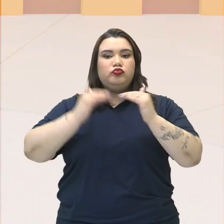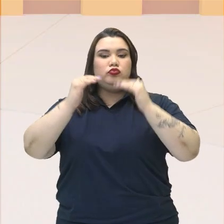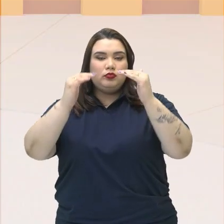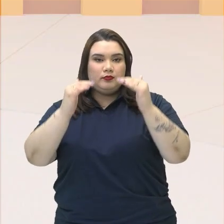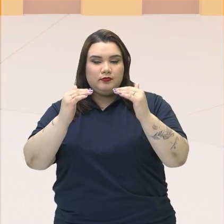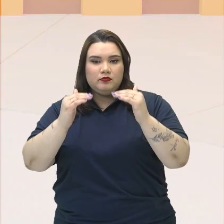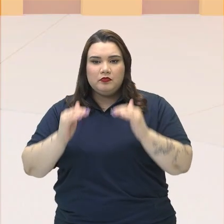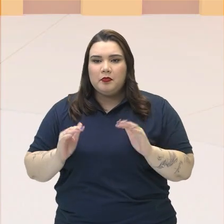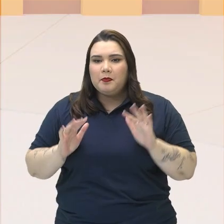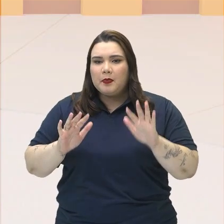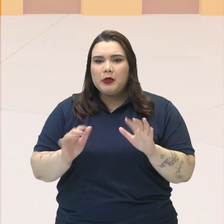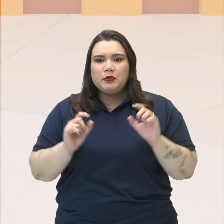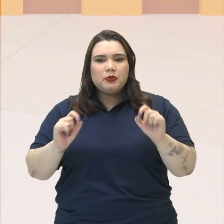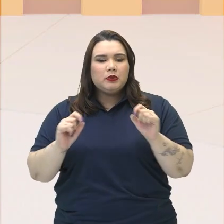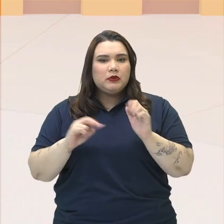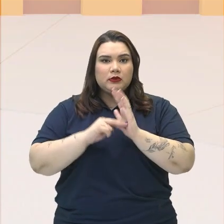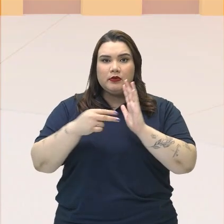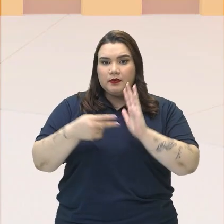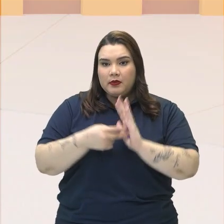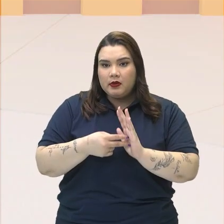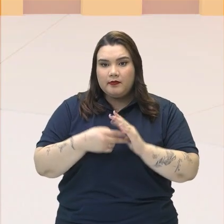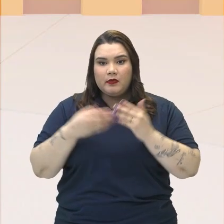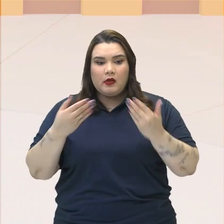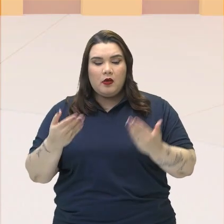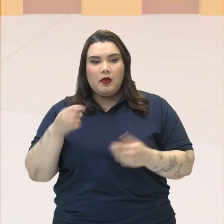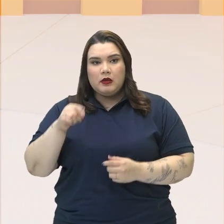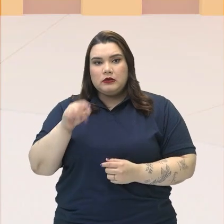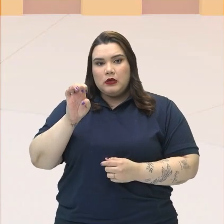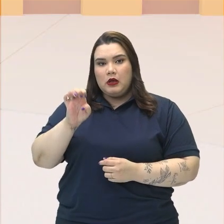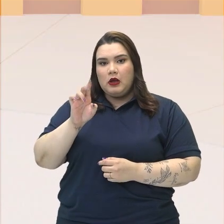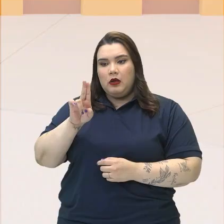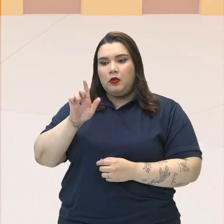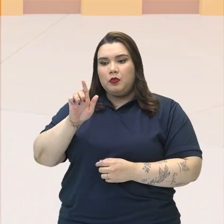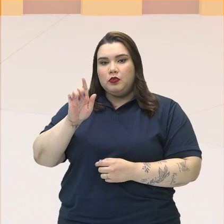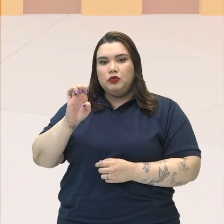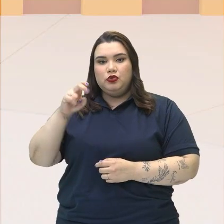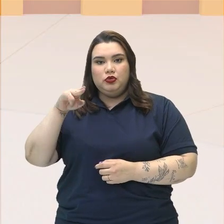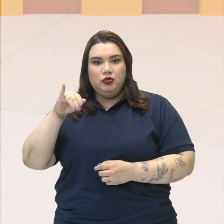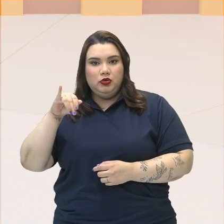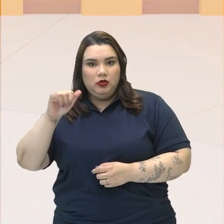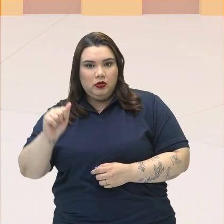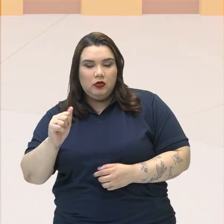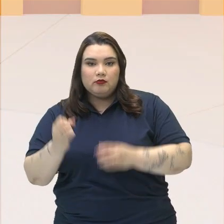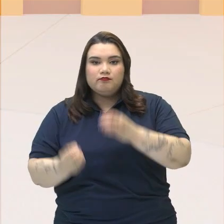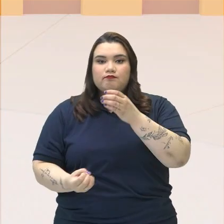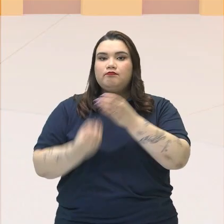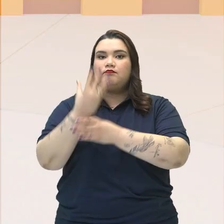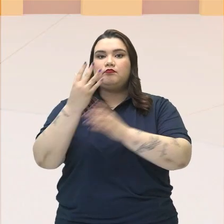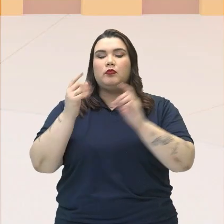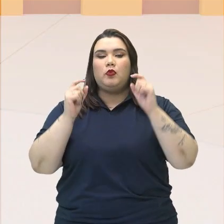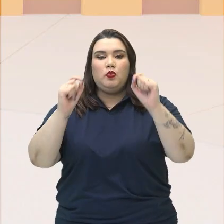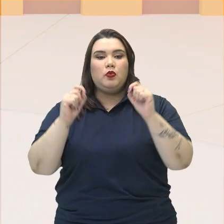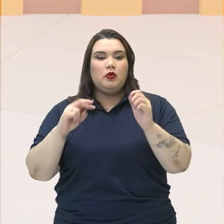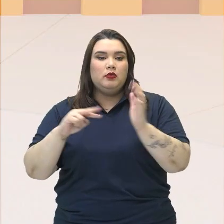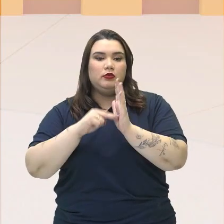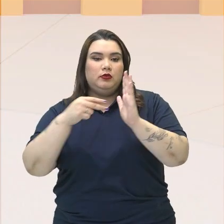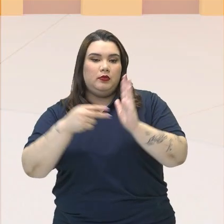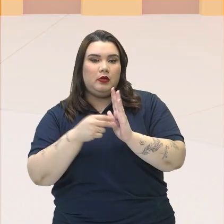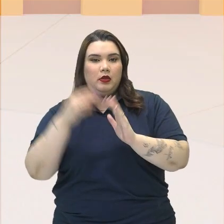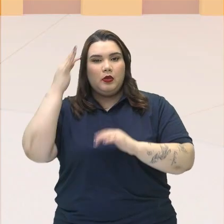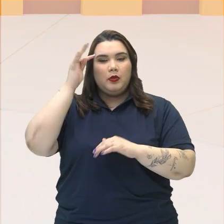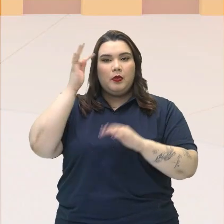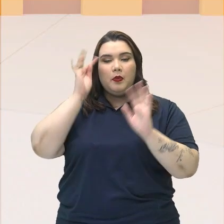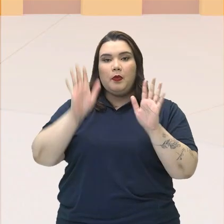a ideia nesse sentido aí? A eugenia, ela emergiu, olha só, né? O que é a teoria da eugenia?